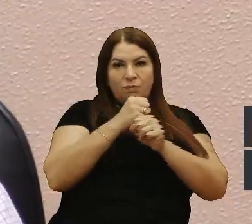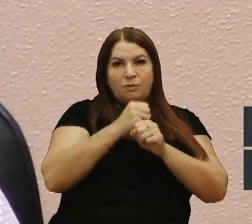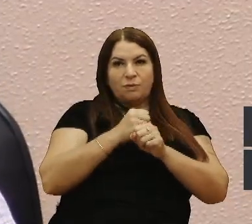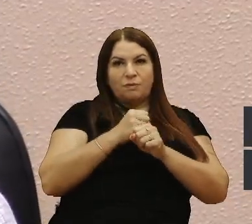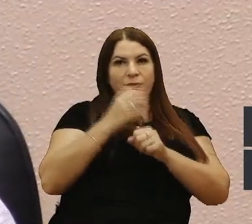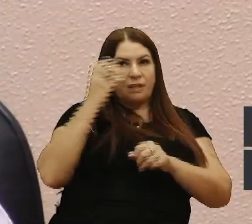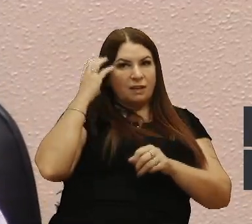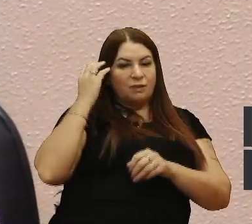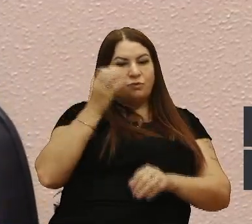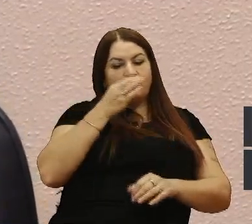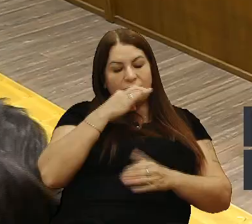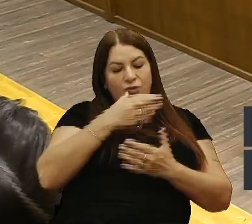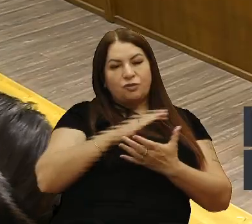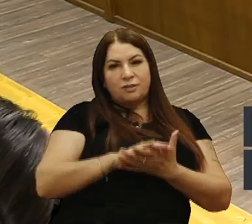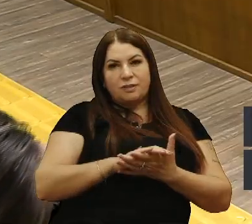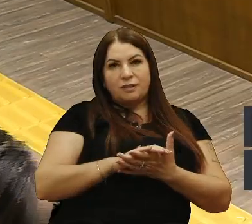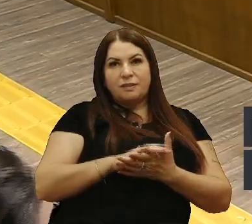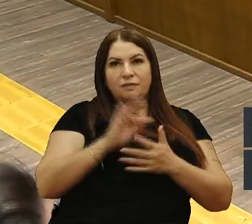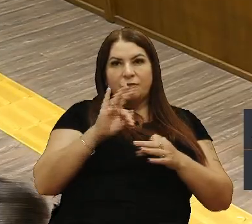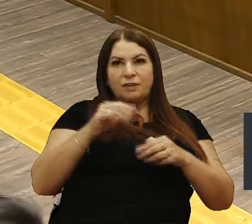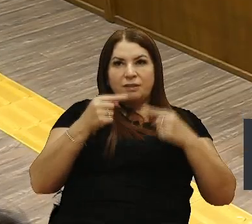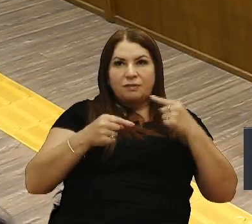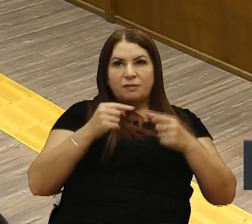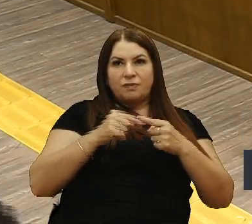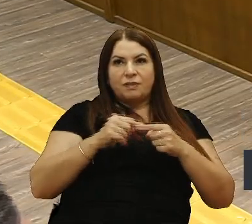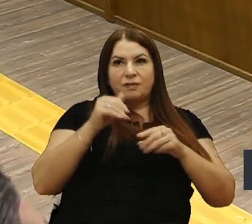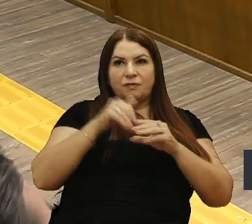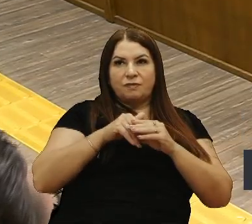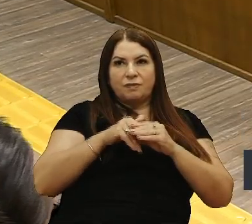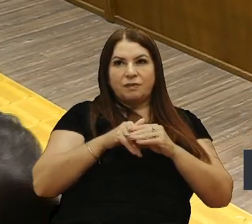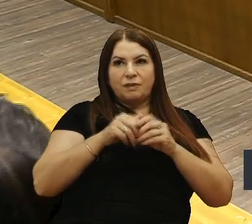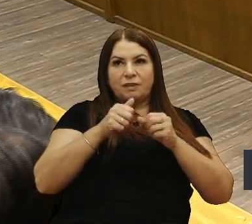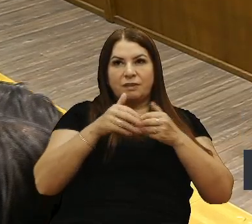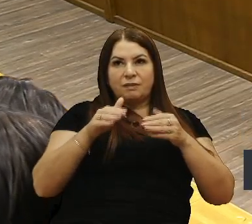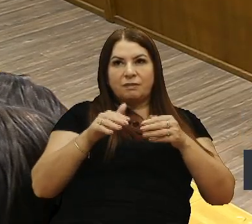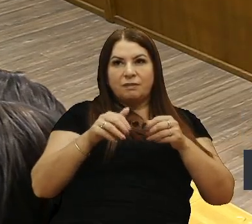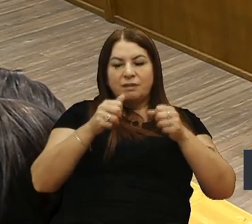Caxias. Encerrada a discussão, em votação, declaro abertas as inscrições para